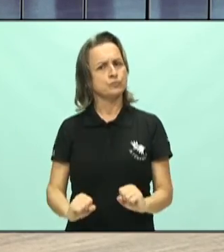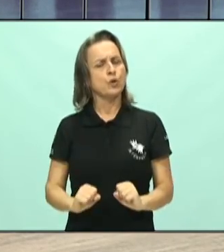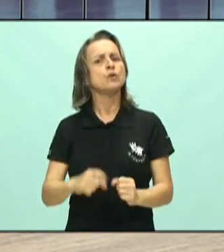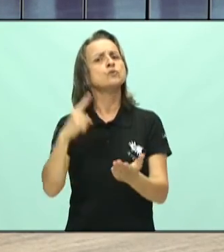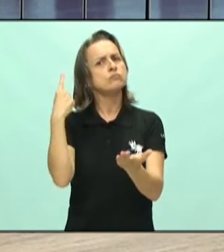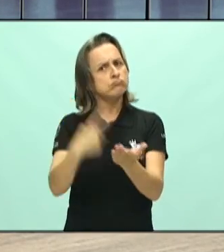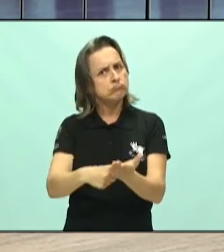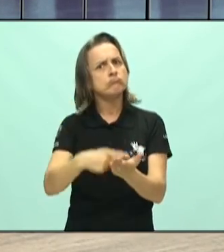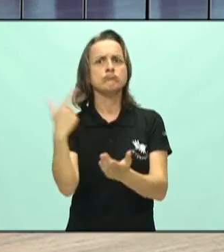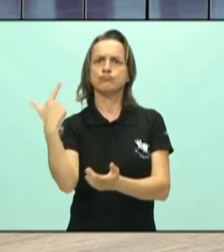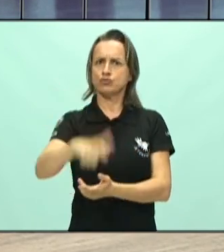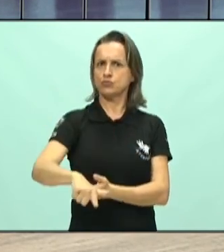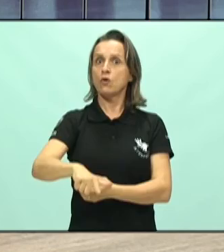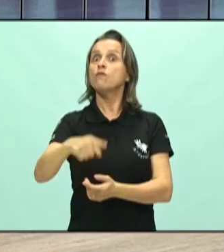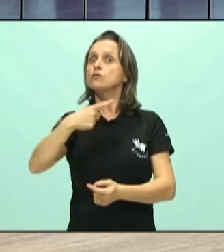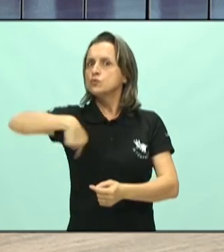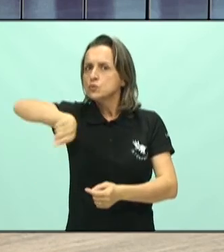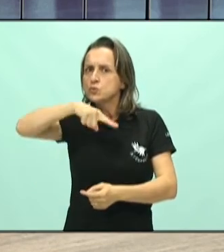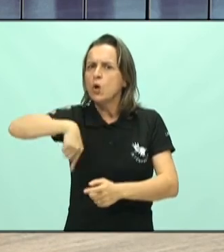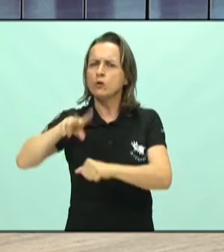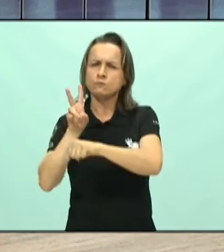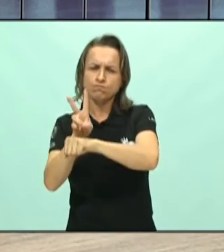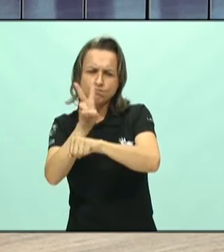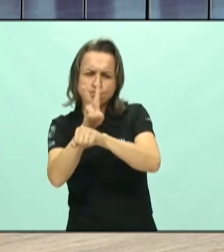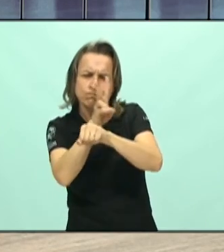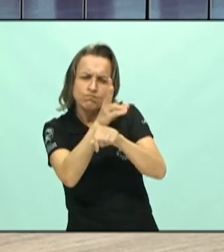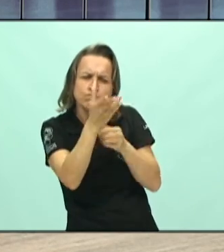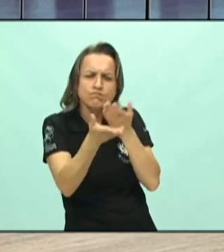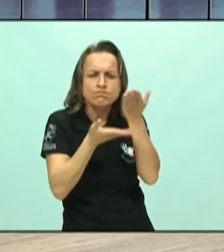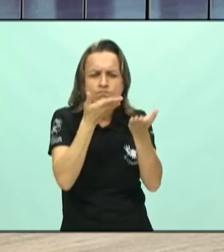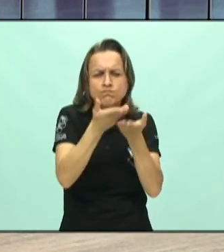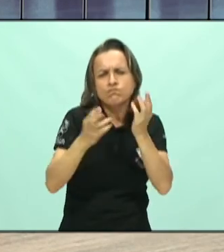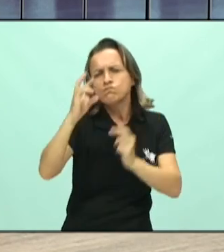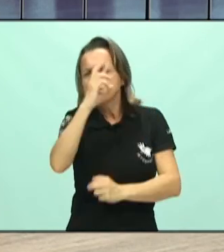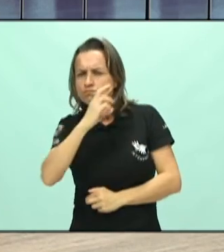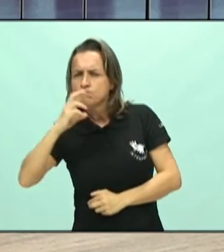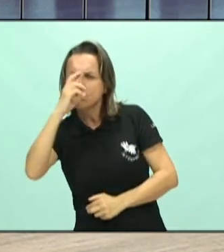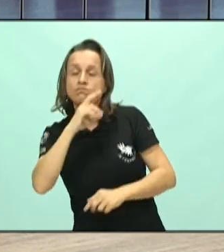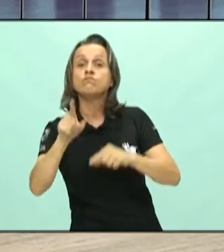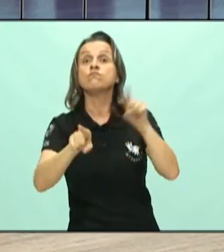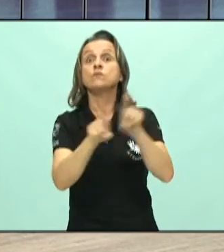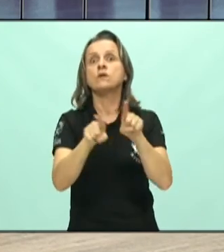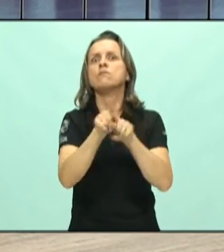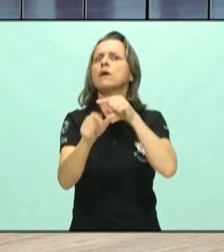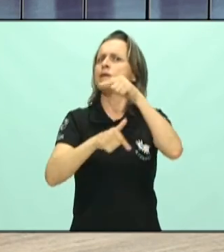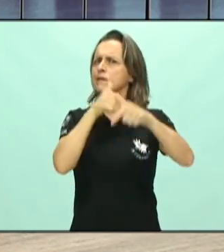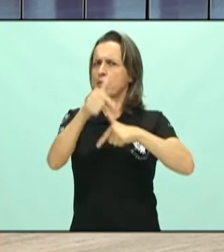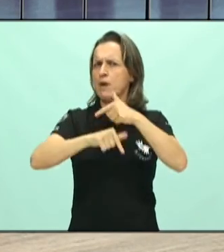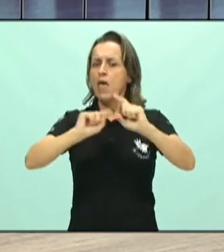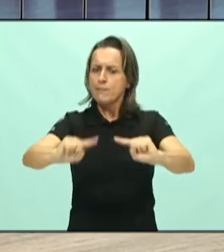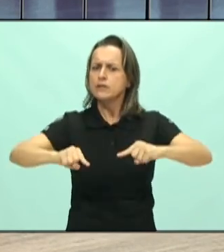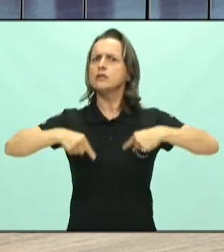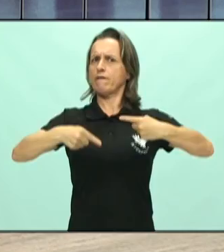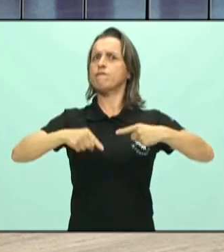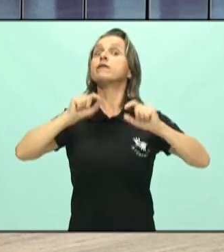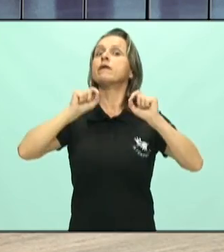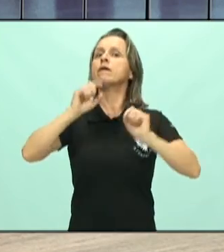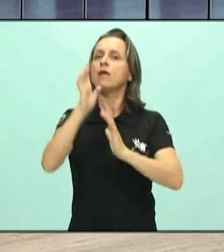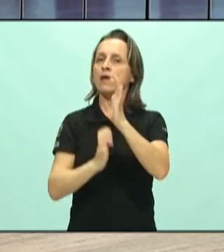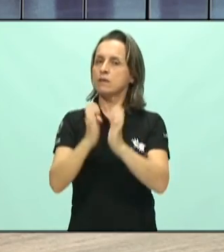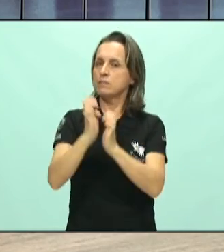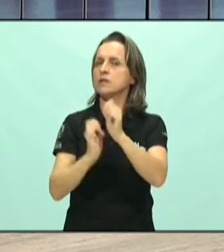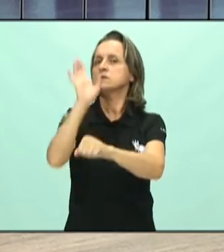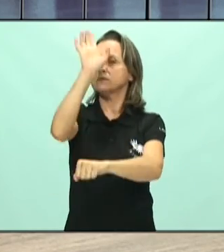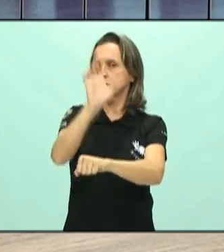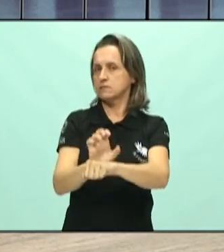compromisso de ficarmos monitorando, acompanhando e trabalharmos na defesa do catarinense, do empresário catarinense